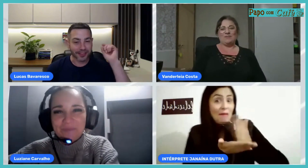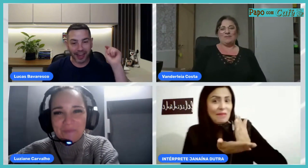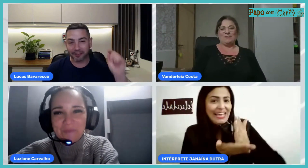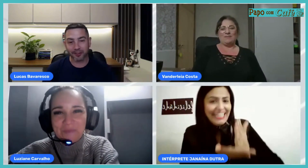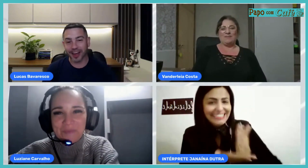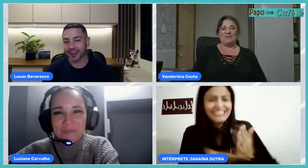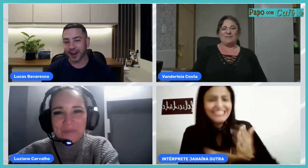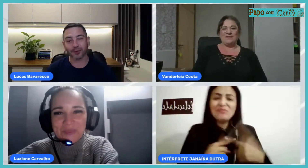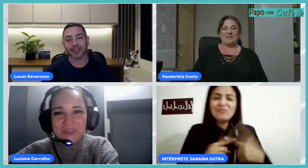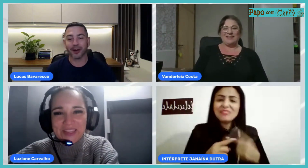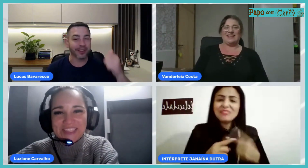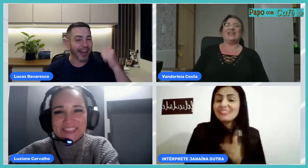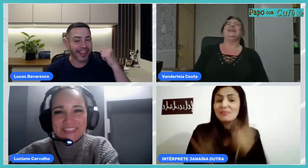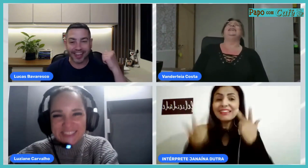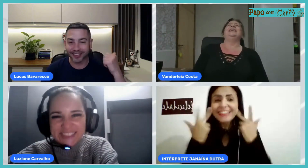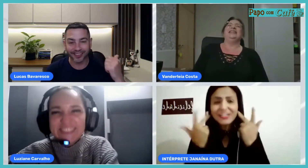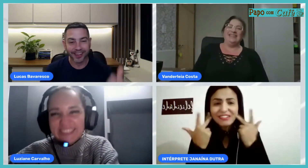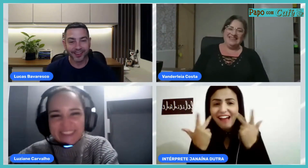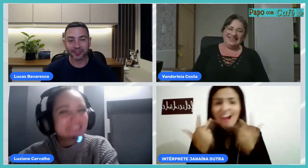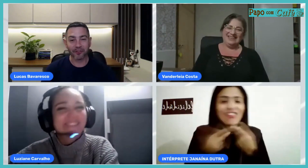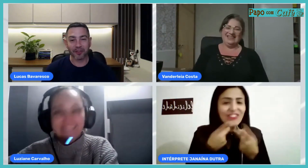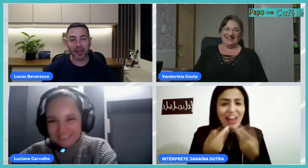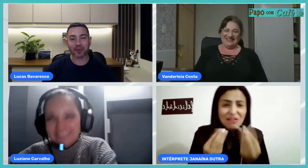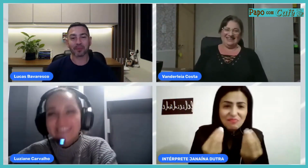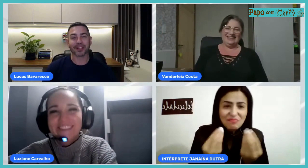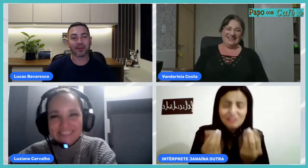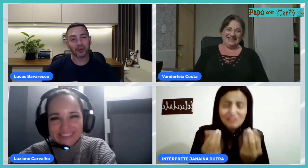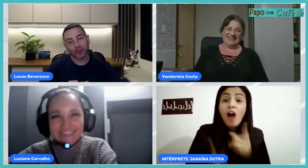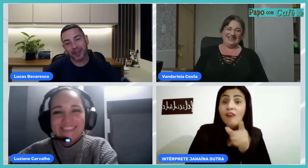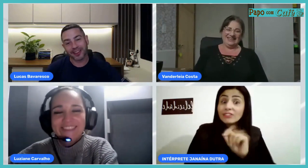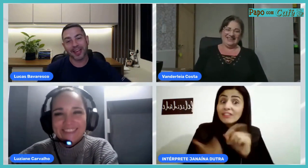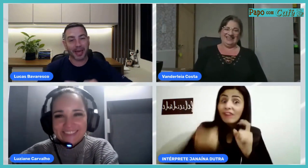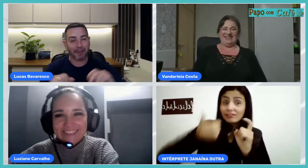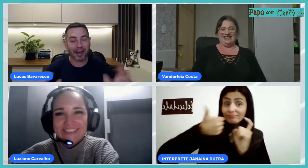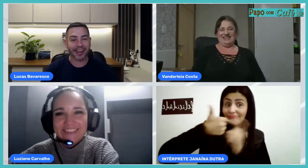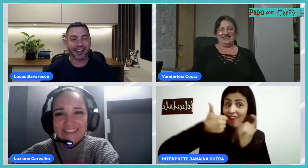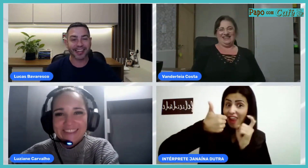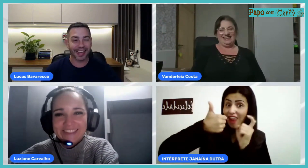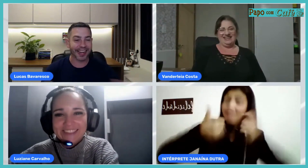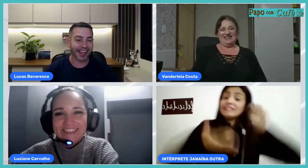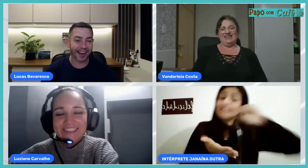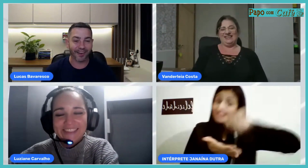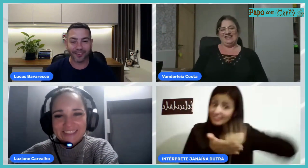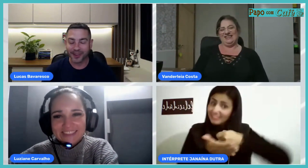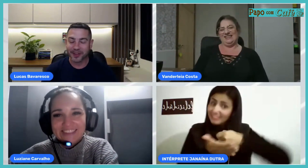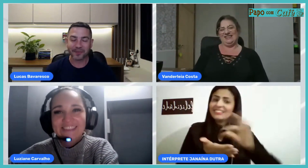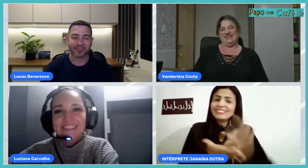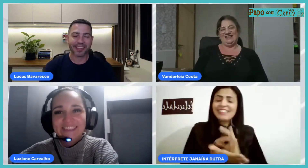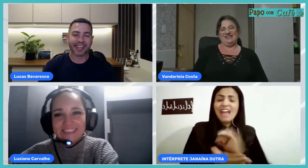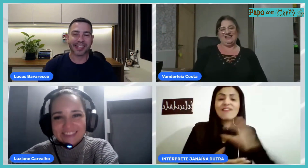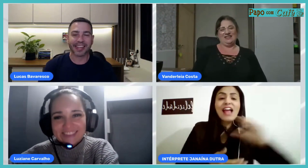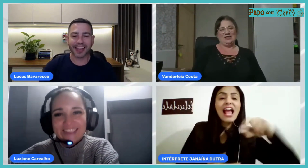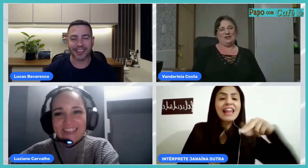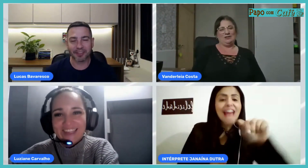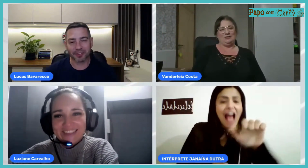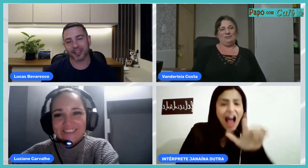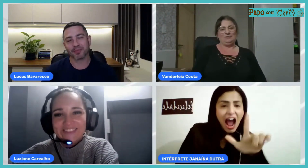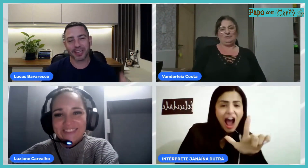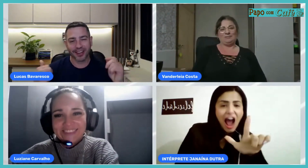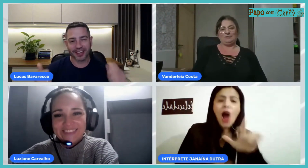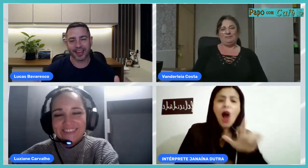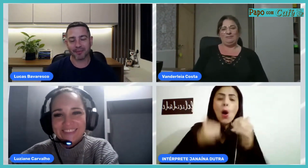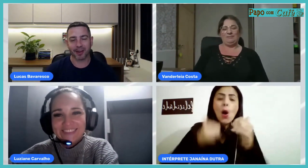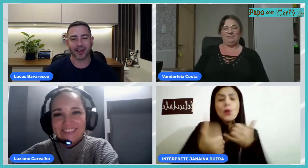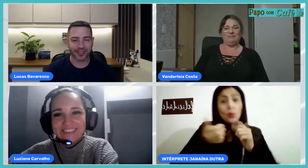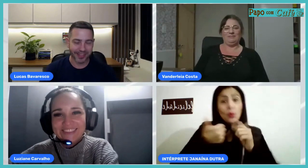Gente, se inscreve no canal, dá um like aí no vídeo, porque o YouTube entende que é bacana, que é legal. E assim vocês